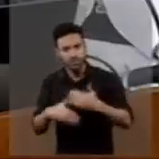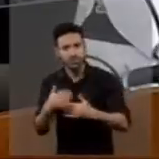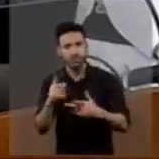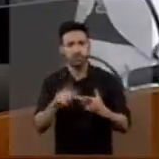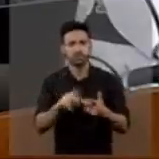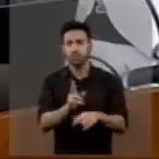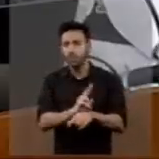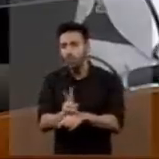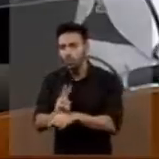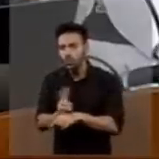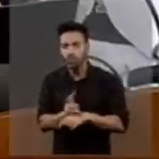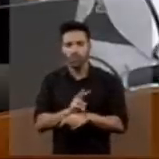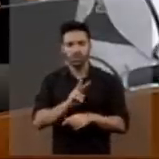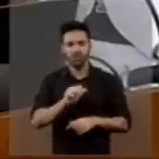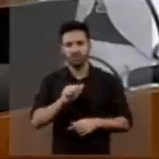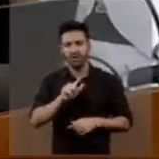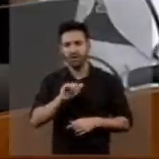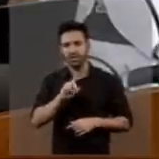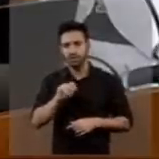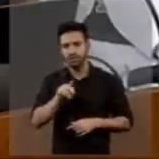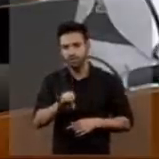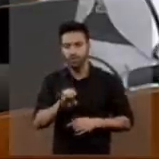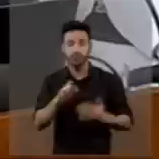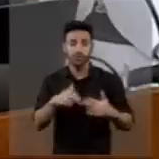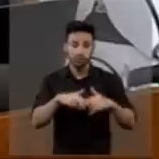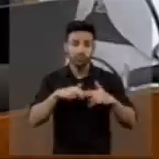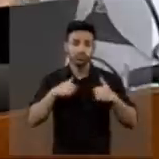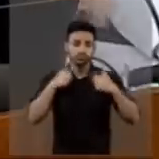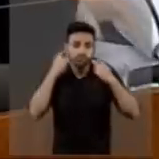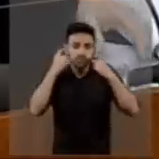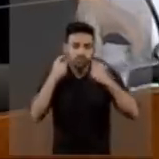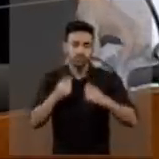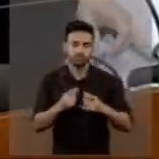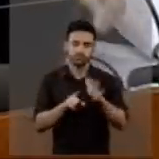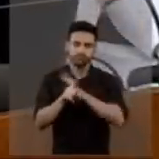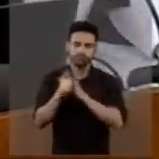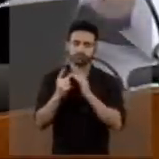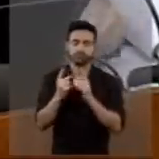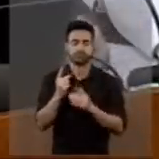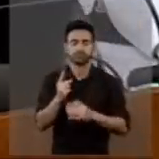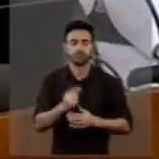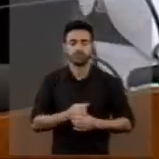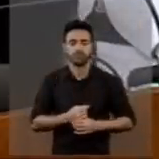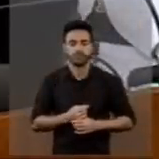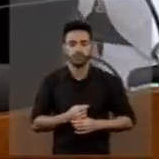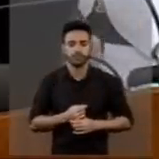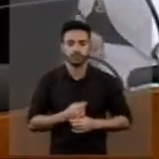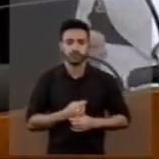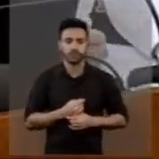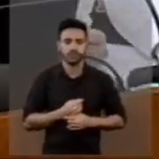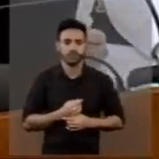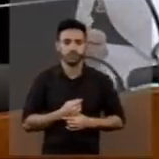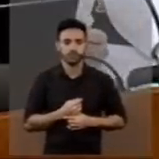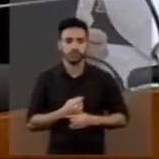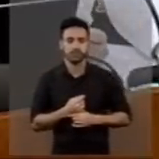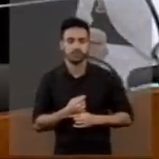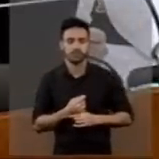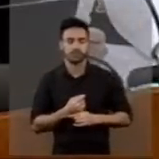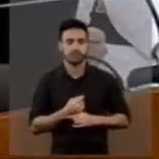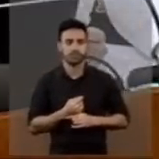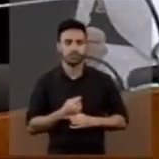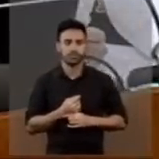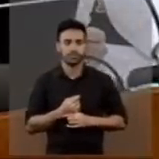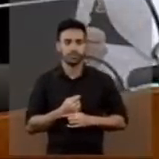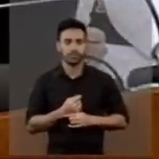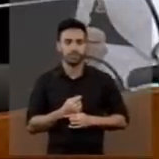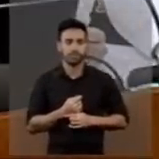controle de validade da imposição da restrição, eu pergunto o seguinte: se a receita, nos